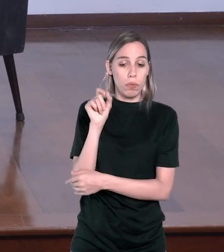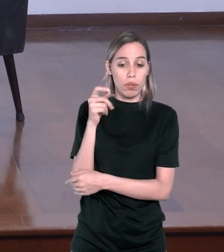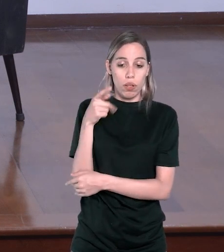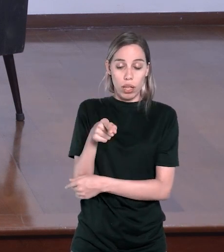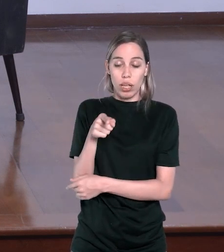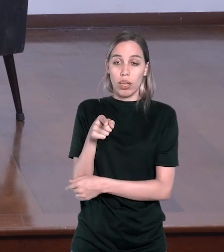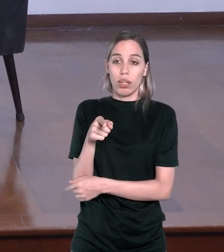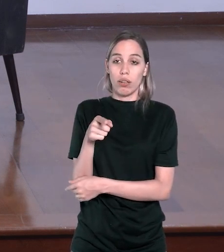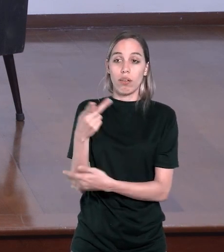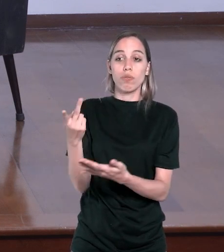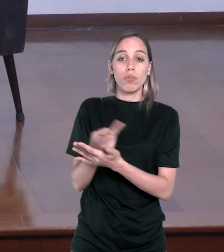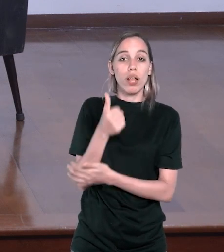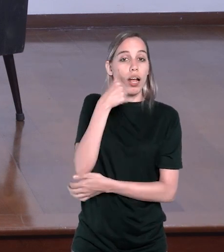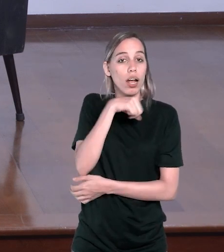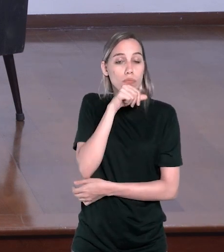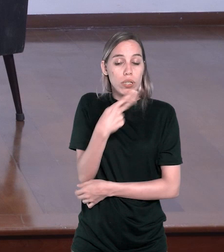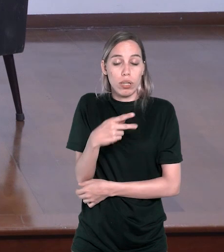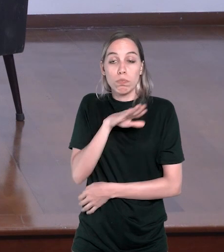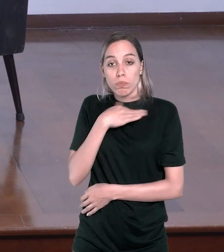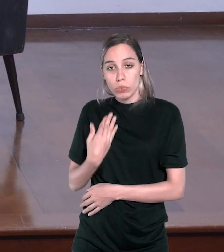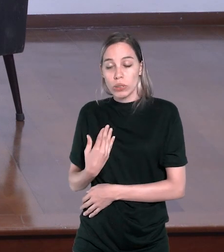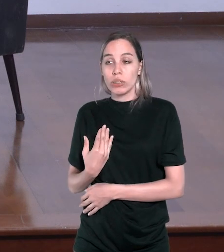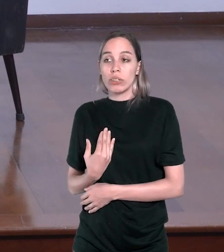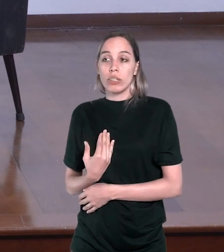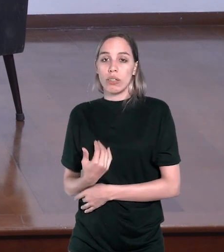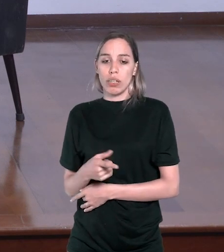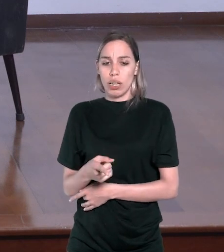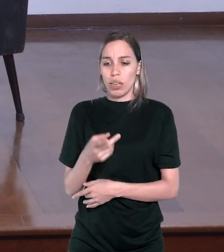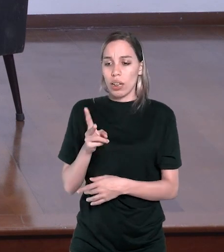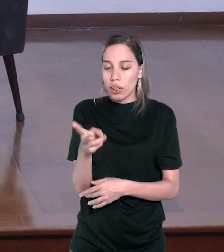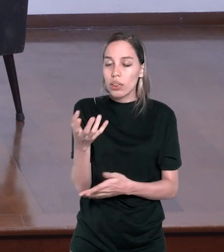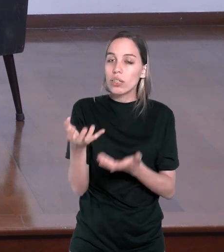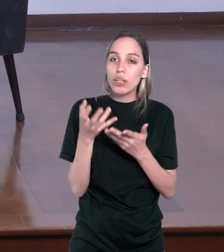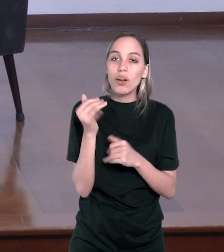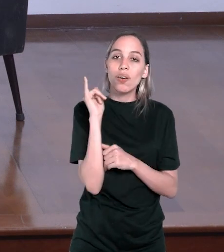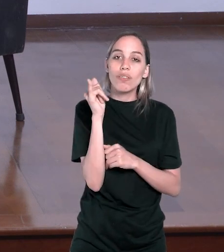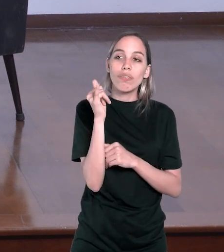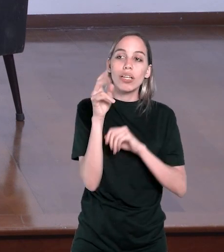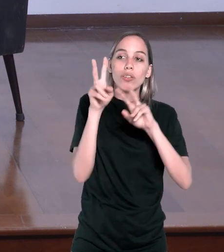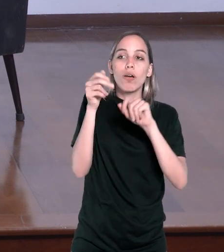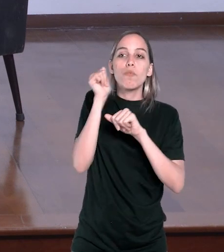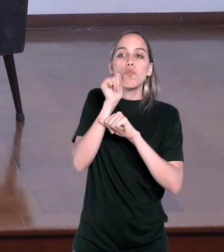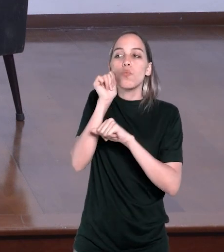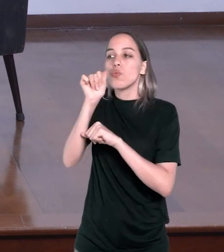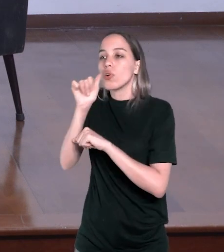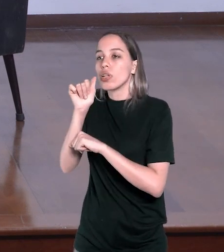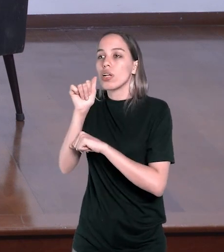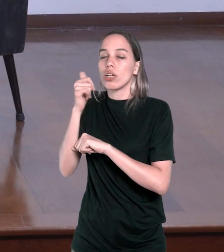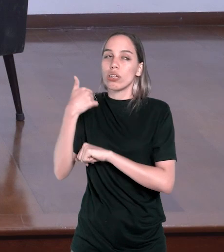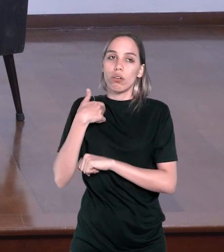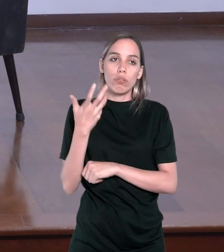né? E também tem uma outra coisa interessante sobre isso, que eu gosto de falar sobre personagens